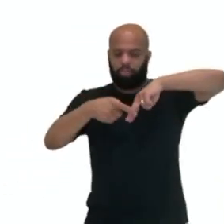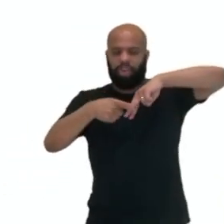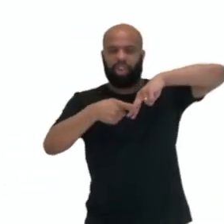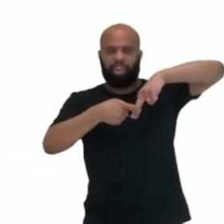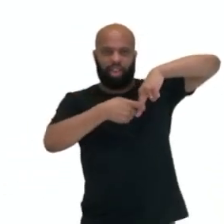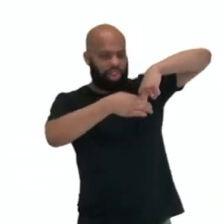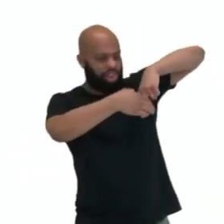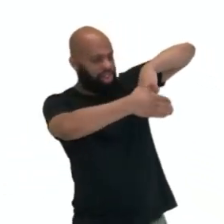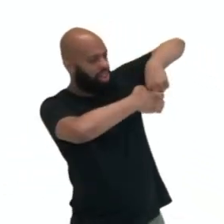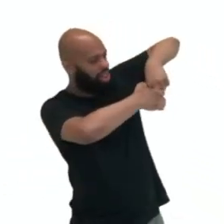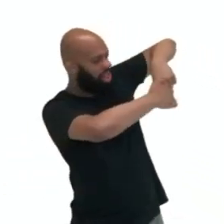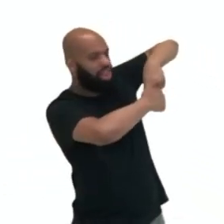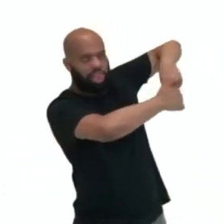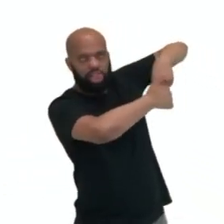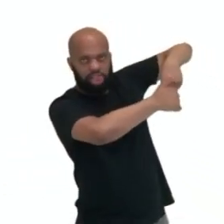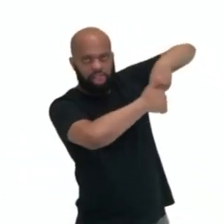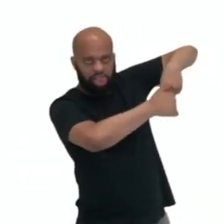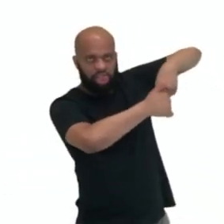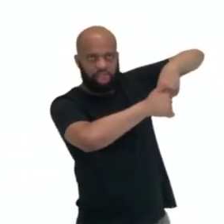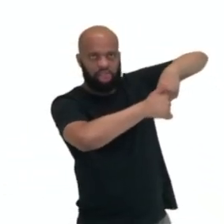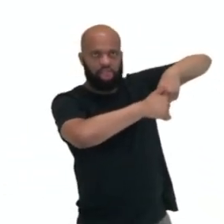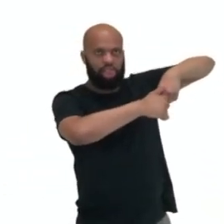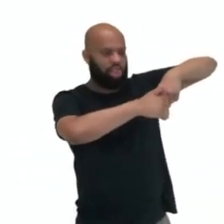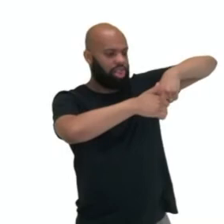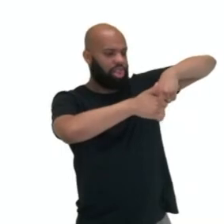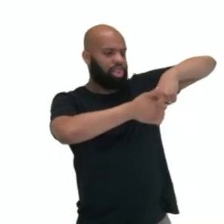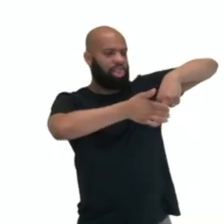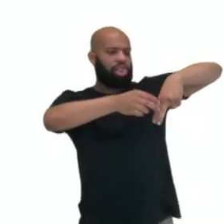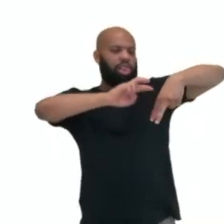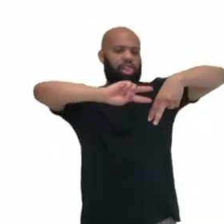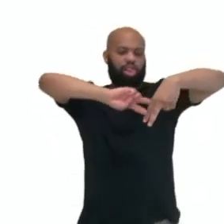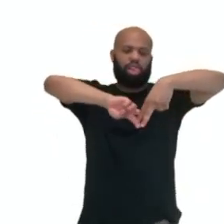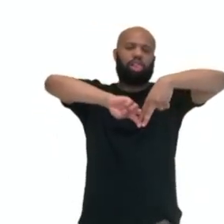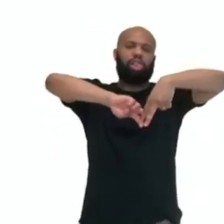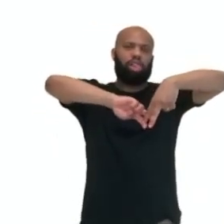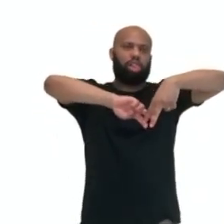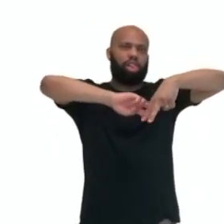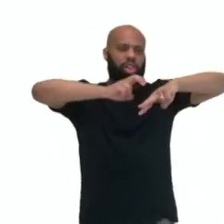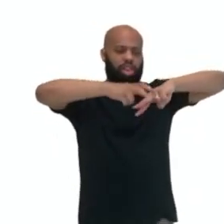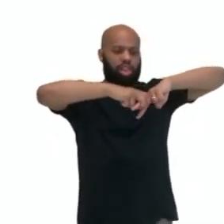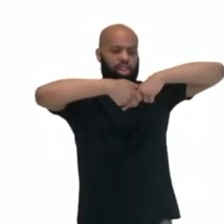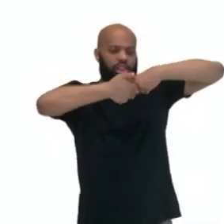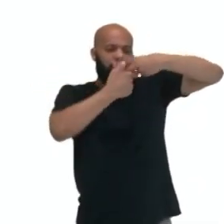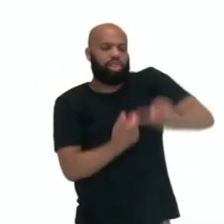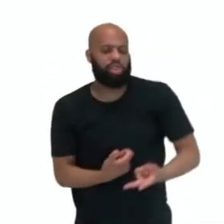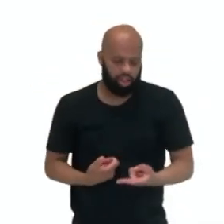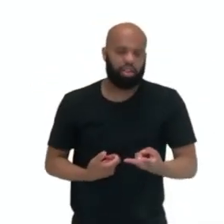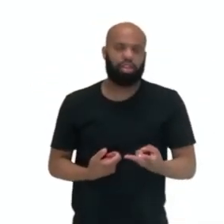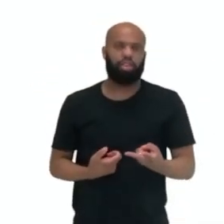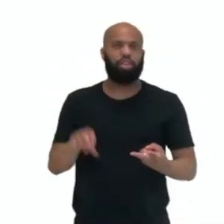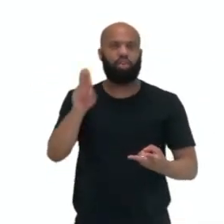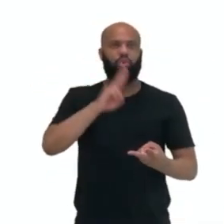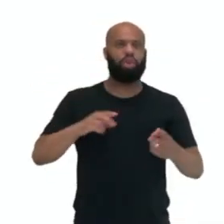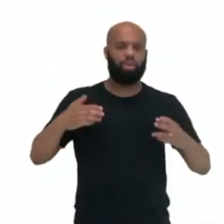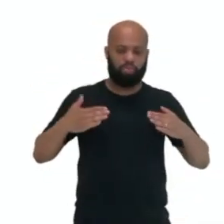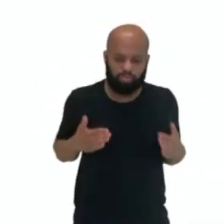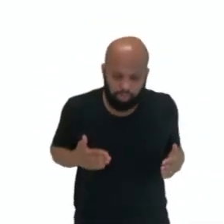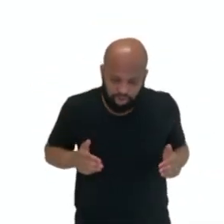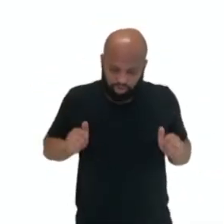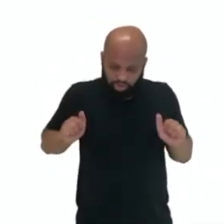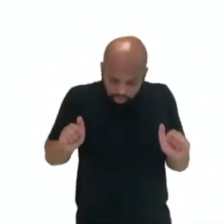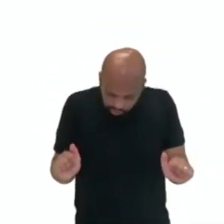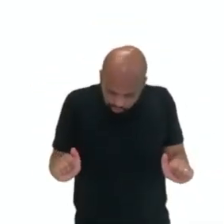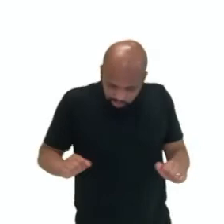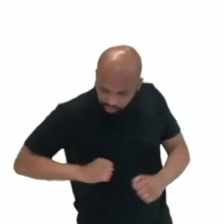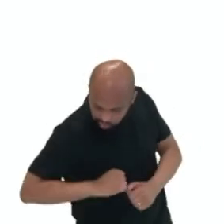joelhos. Mantendo a pegada, passa as suas pernas para o lado e gira o adversário derrubando e usando o peito para prender ele no